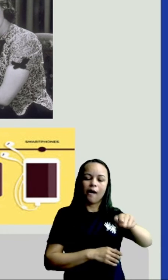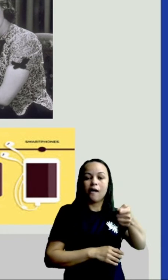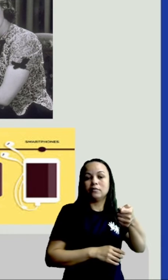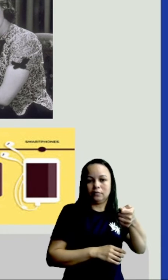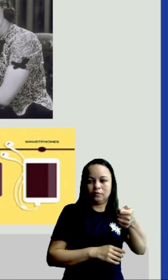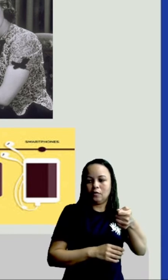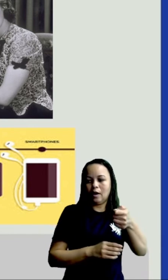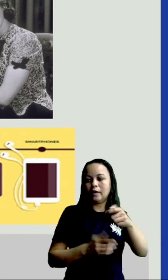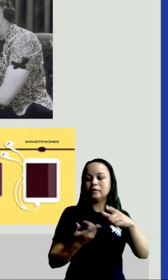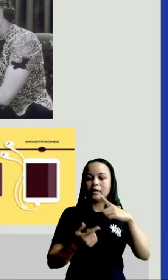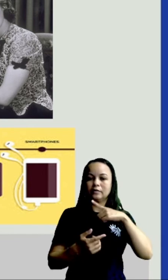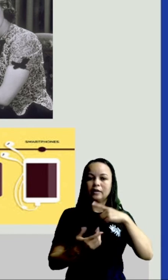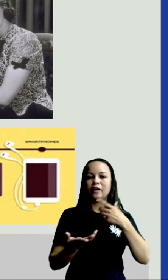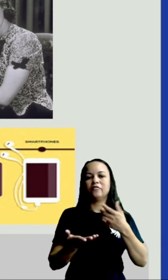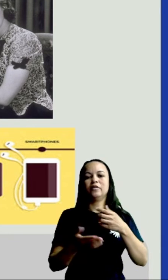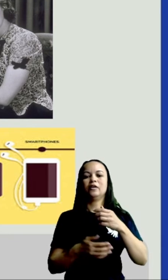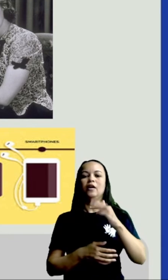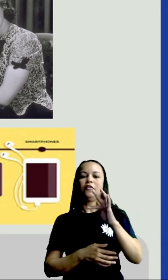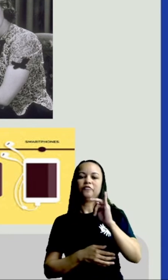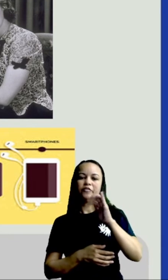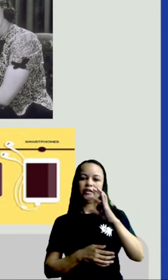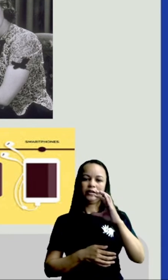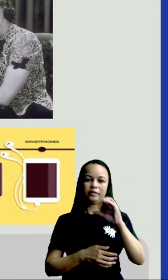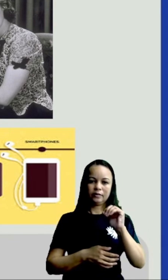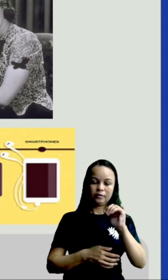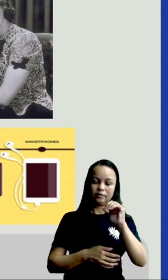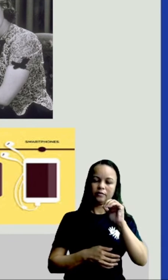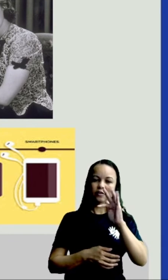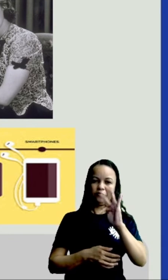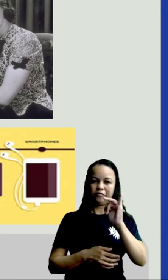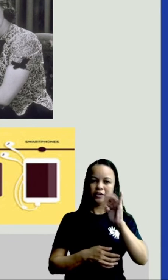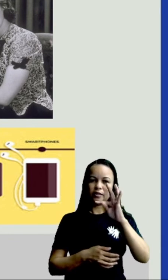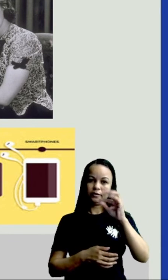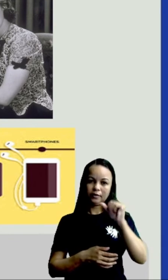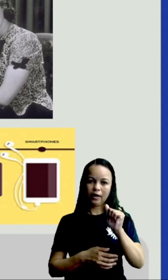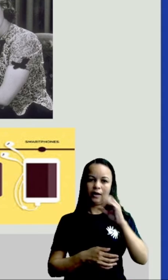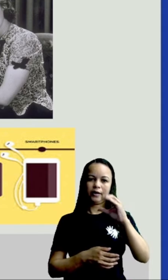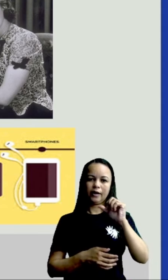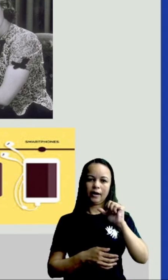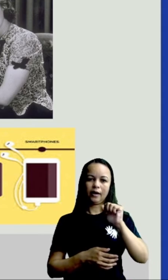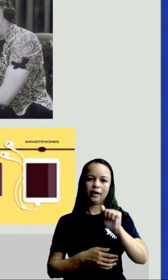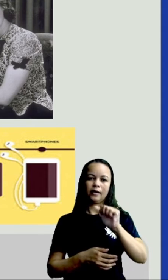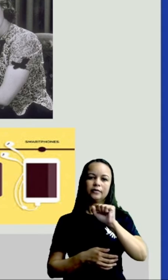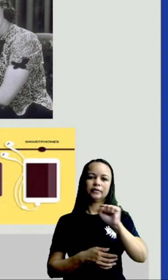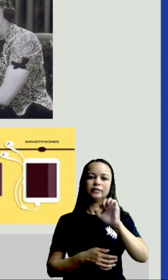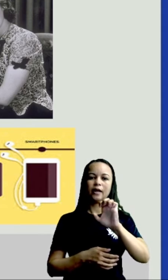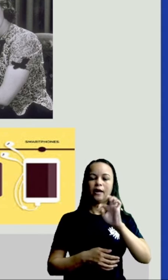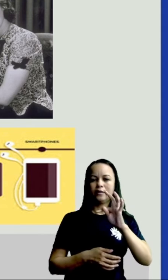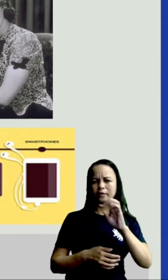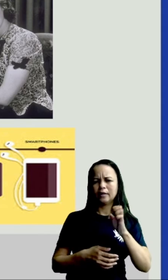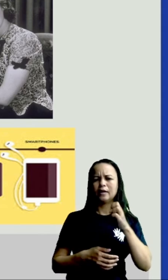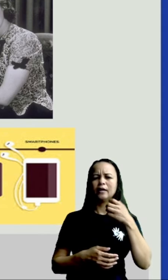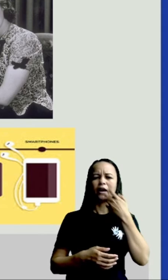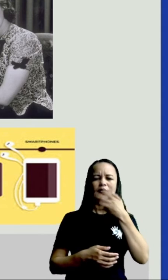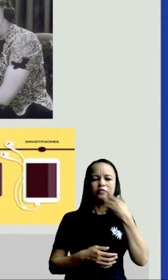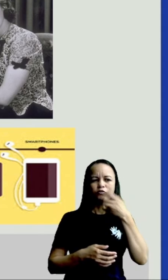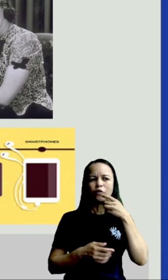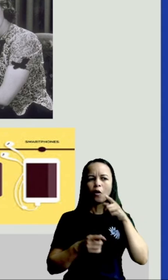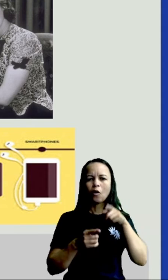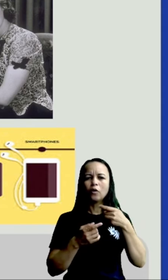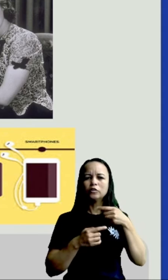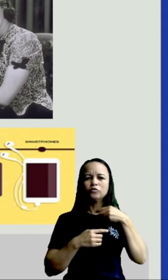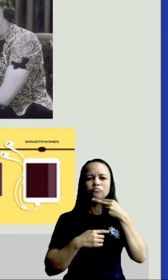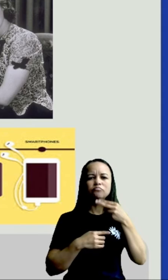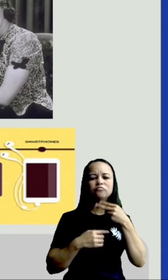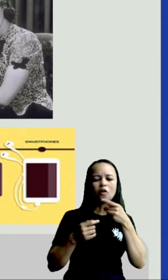rádio aí veio a fita k7 porque aí tem uns gravadores né de música gravadores de voz e aí a gente